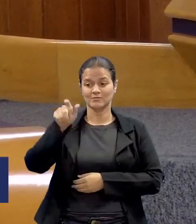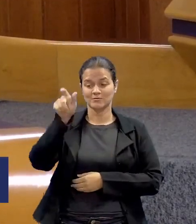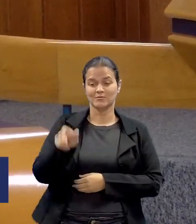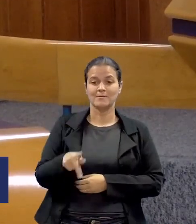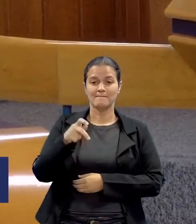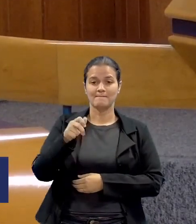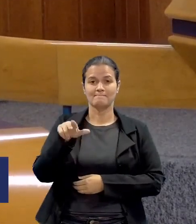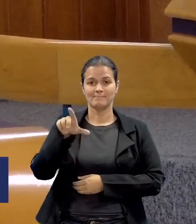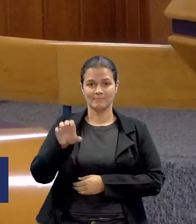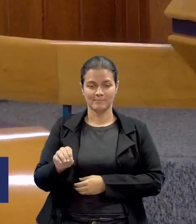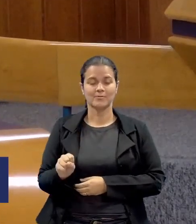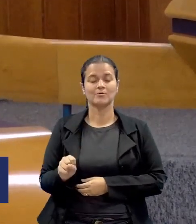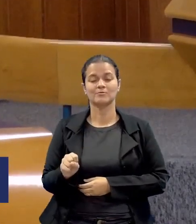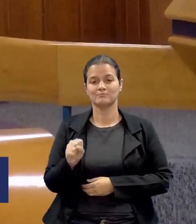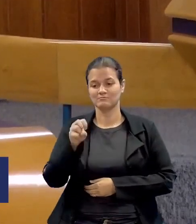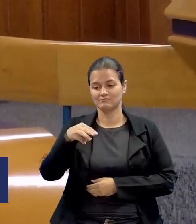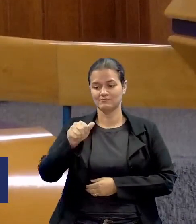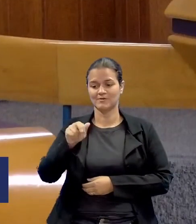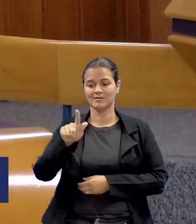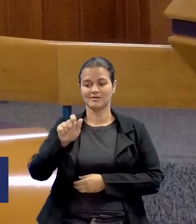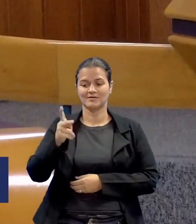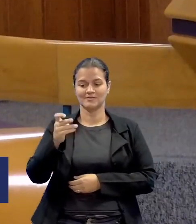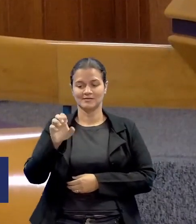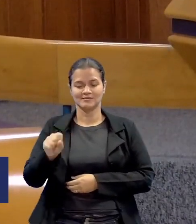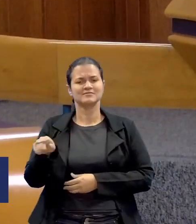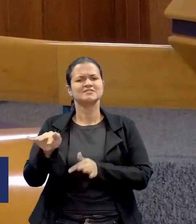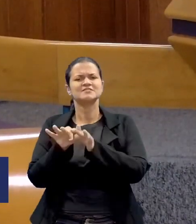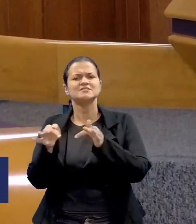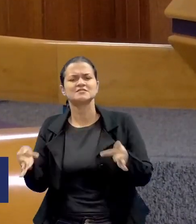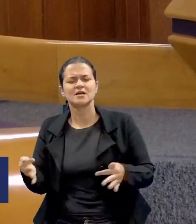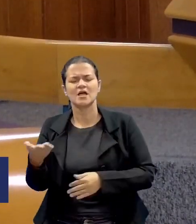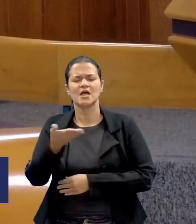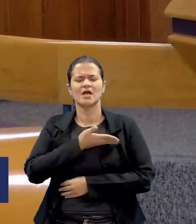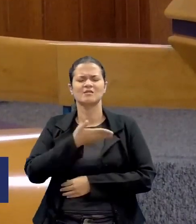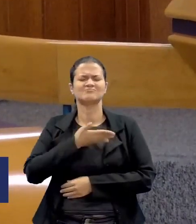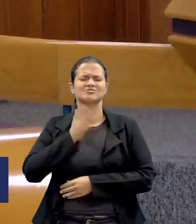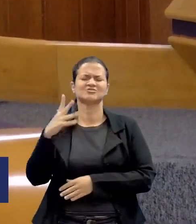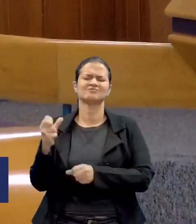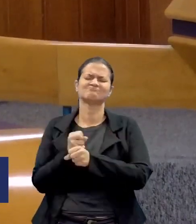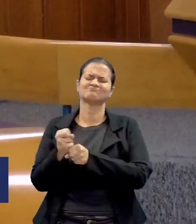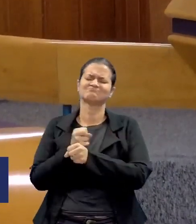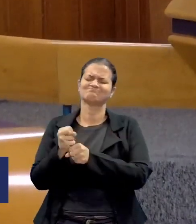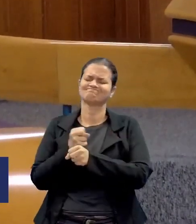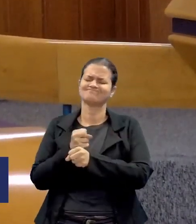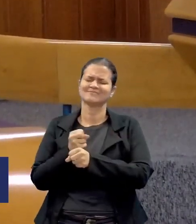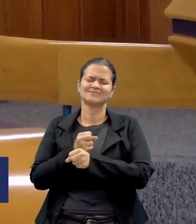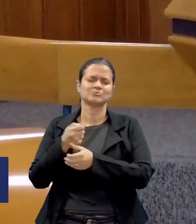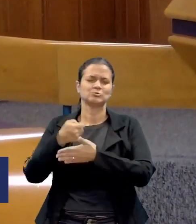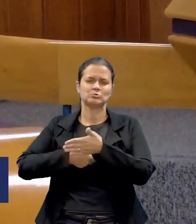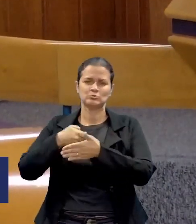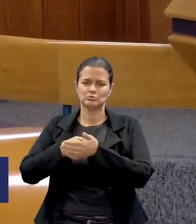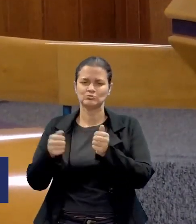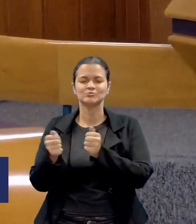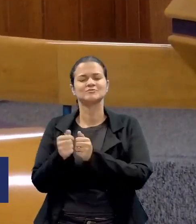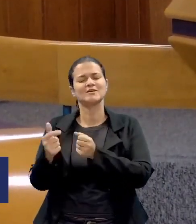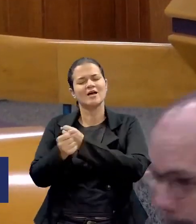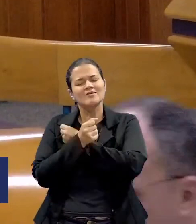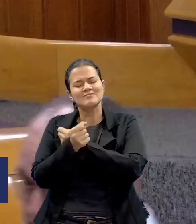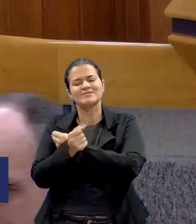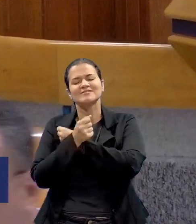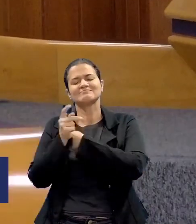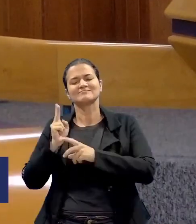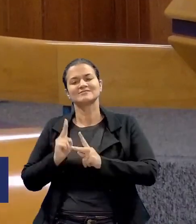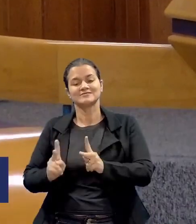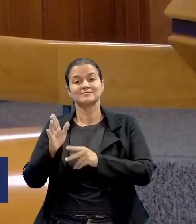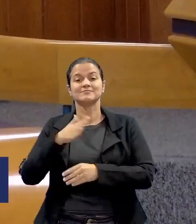Paulo Magalhães. Gente simples, amigo de anos de caminhada. E abraços presentes. Em